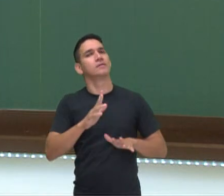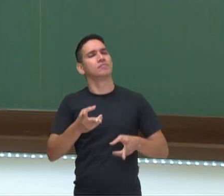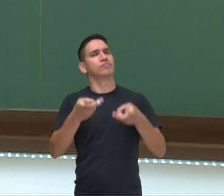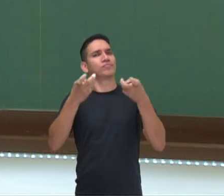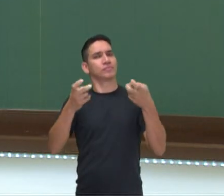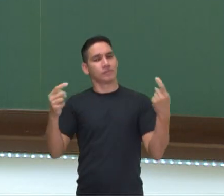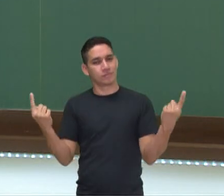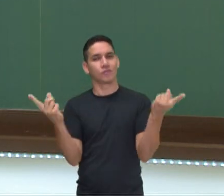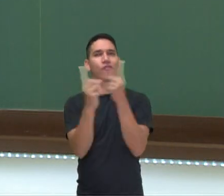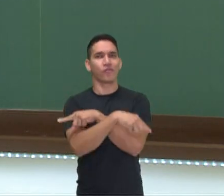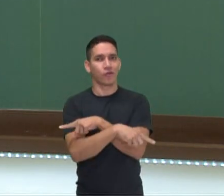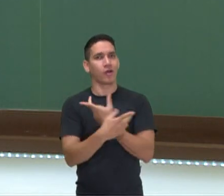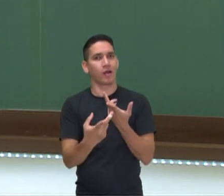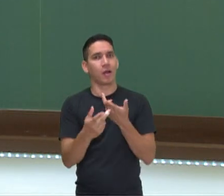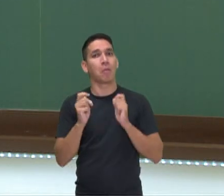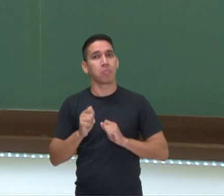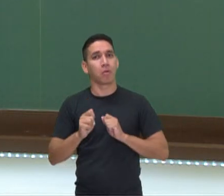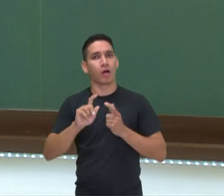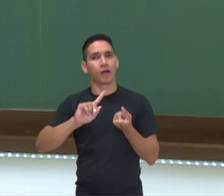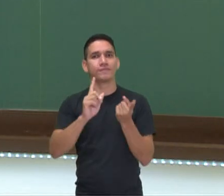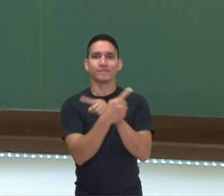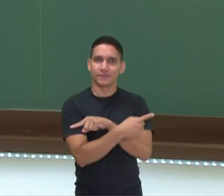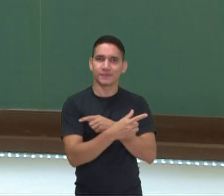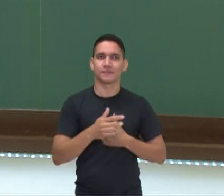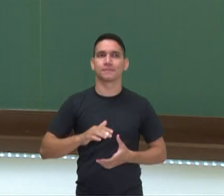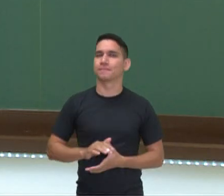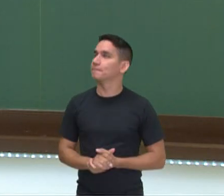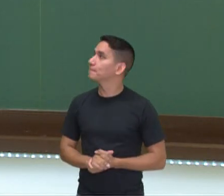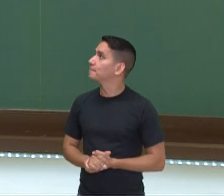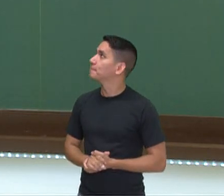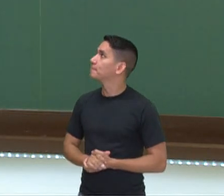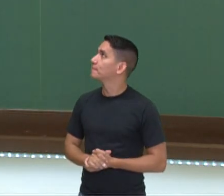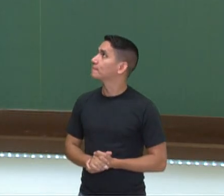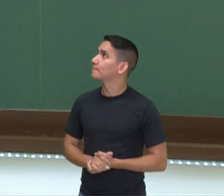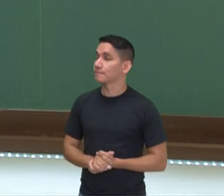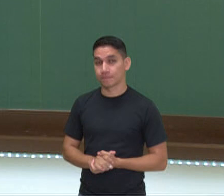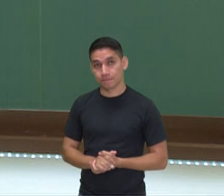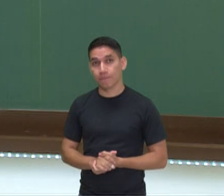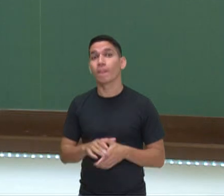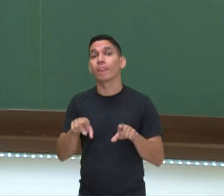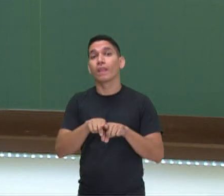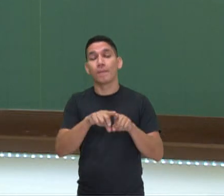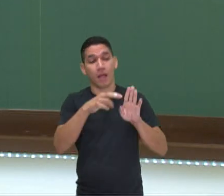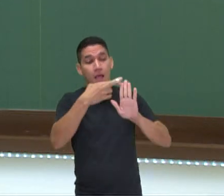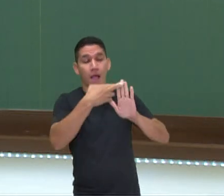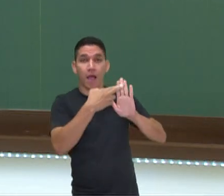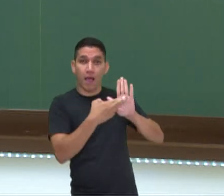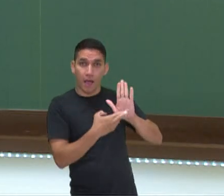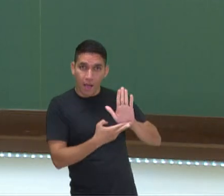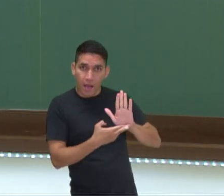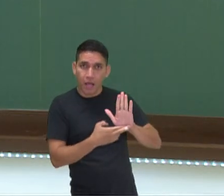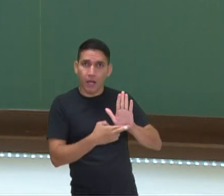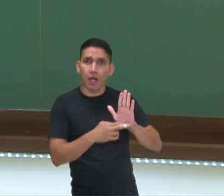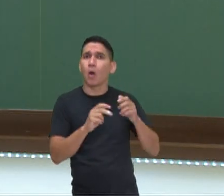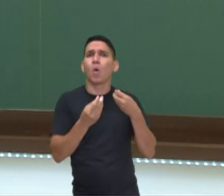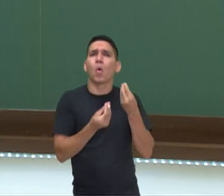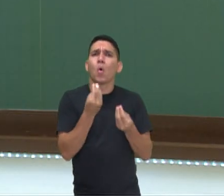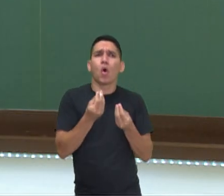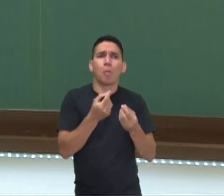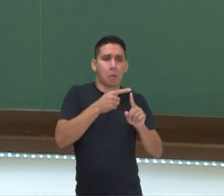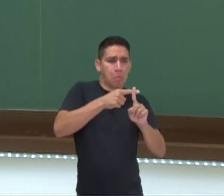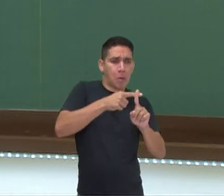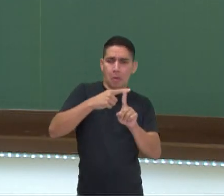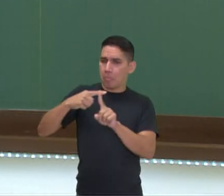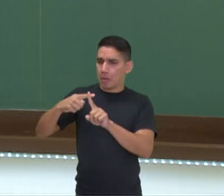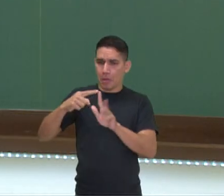é três eu posso fazer operação inversa Ok e a regra dos sinais como fica a regrinha